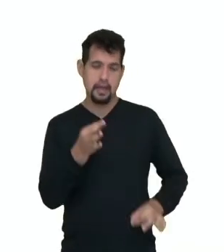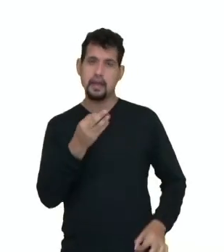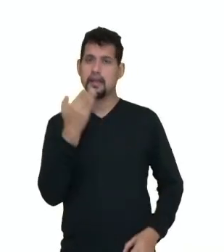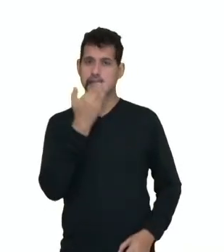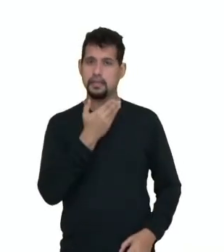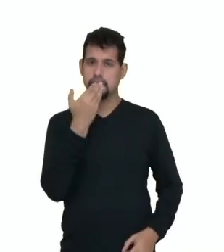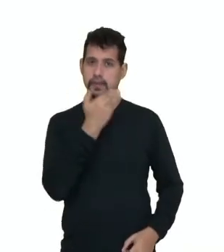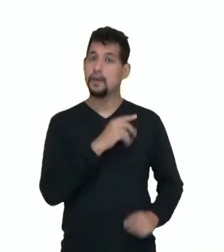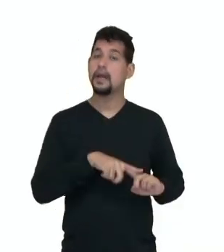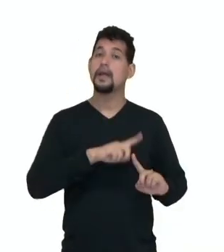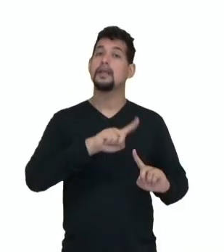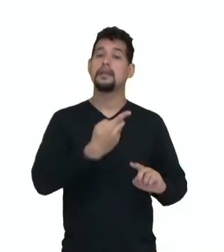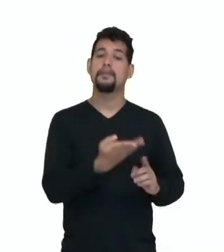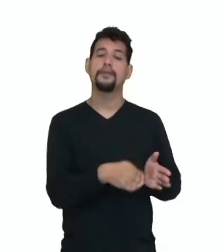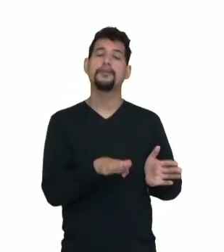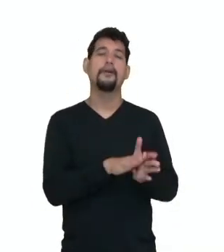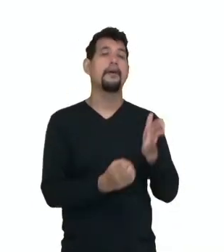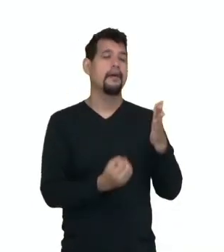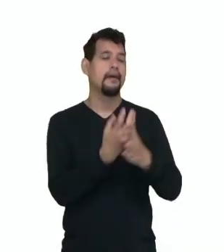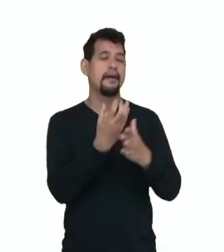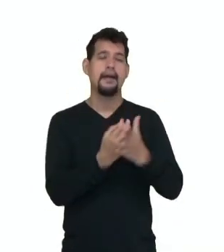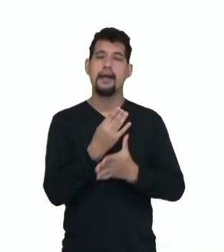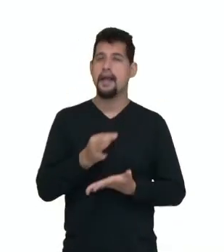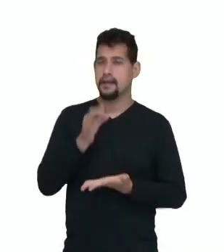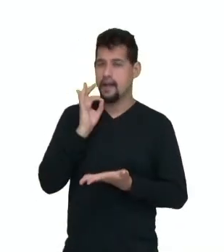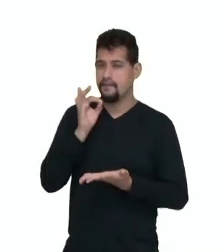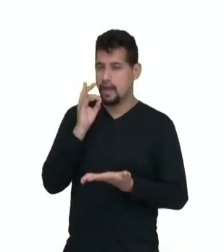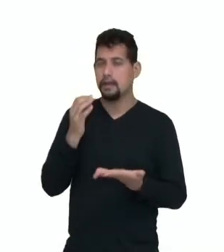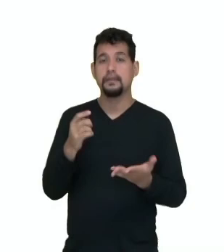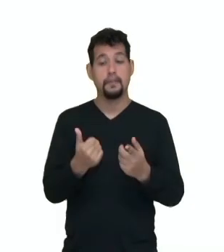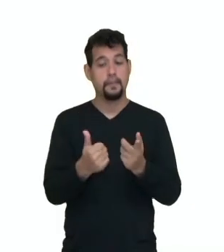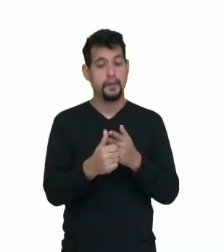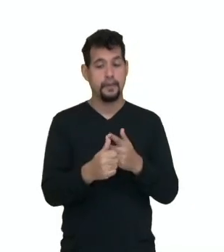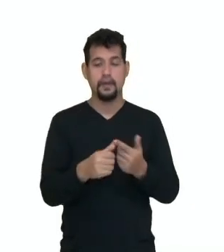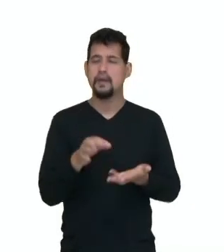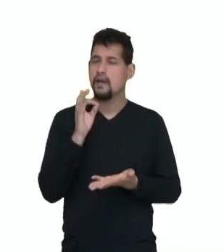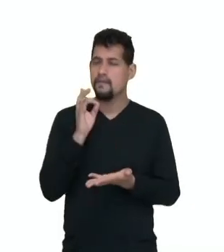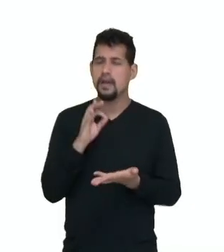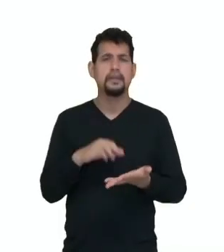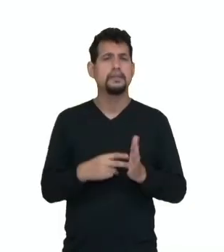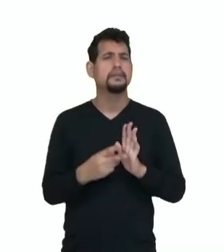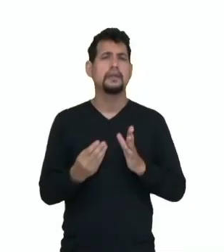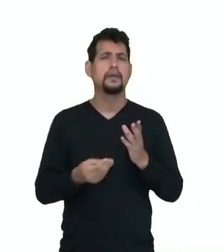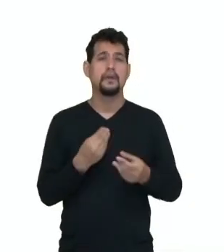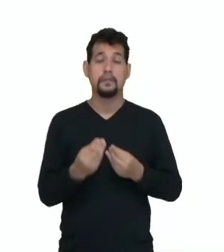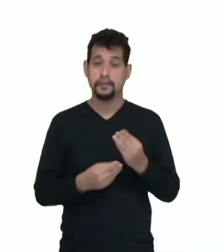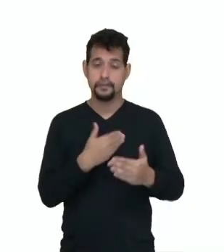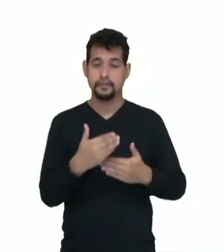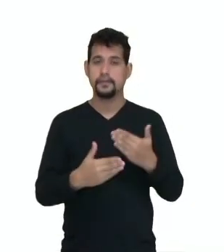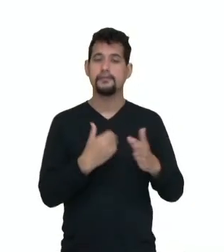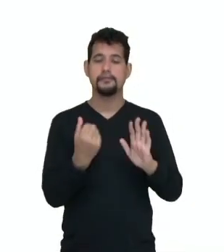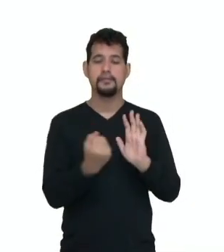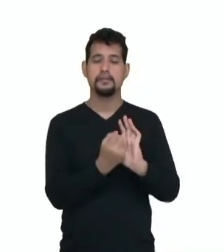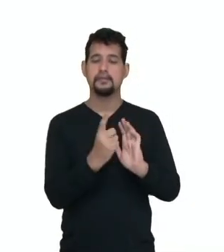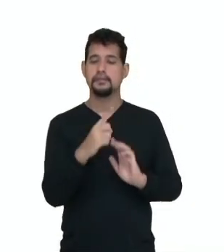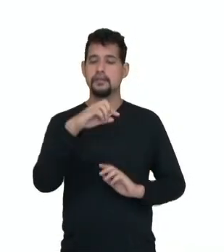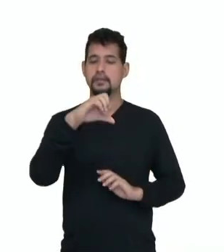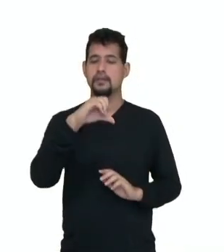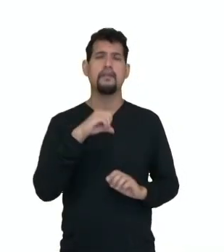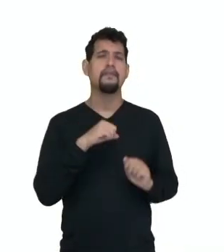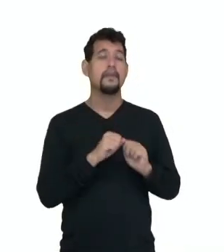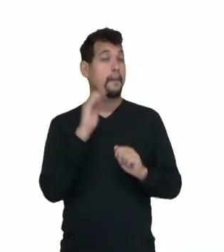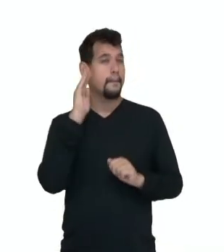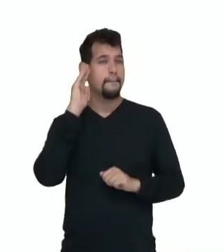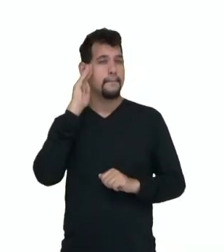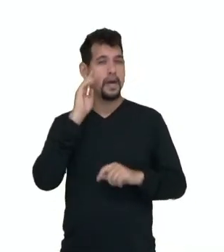e depois veio a produção então de café. Então o primeiro ciclo do café, né, a partir do século XIX, onde foi então o